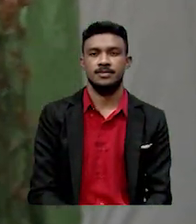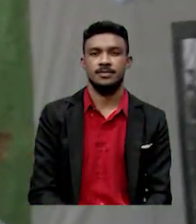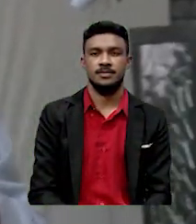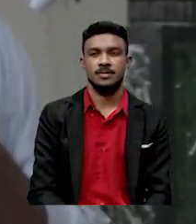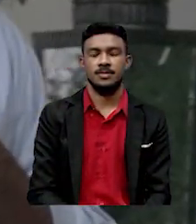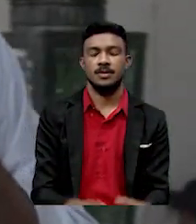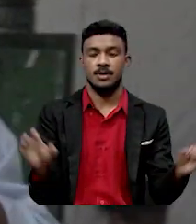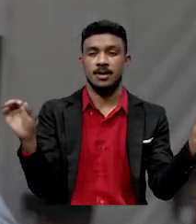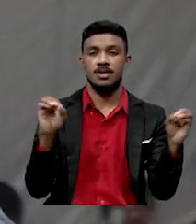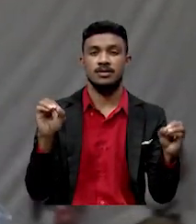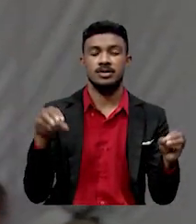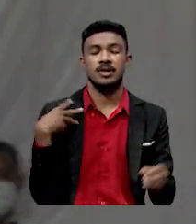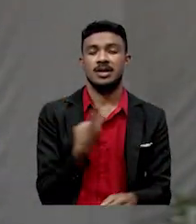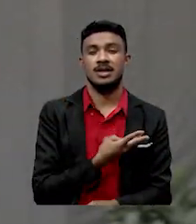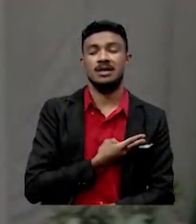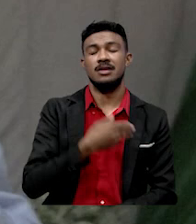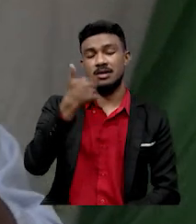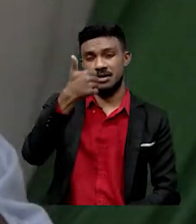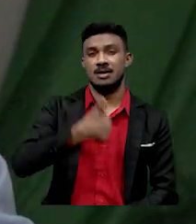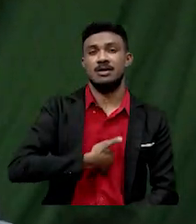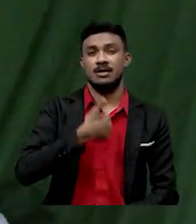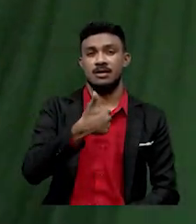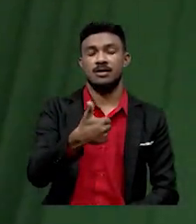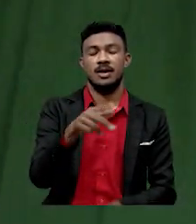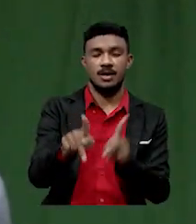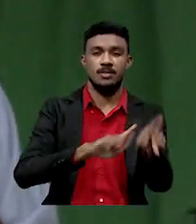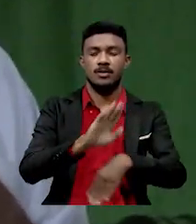La Os e de Vitória, povo de Vitória.